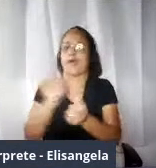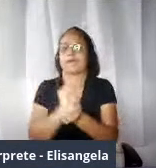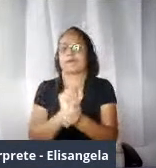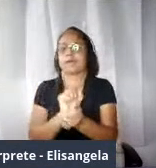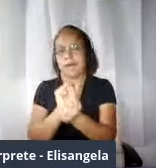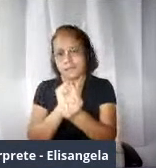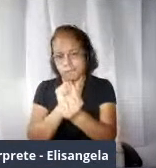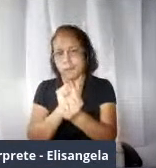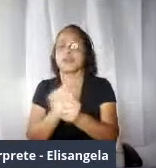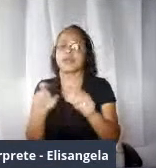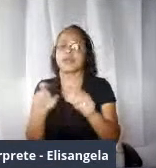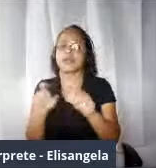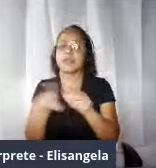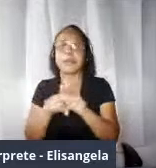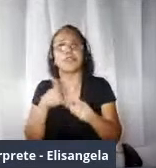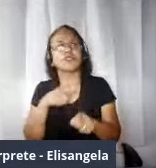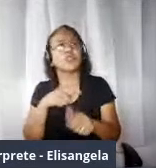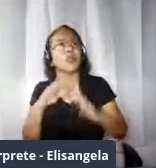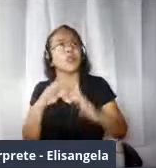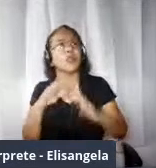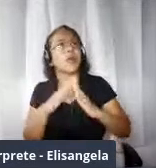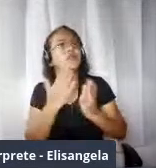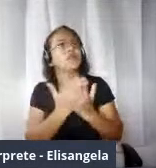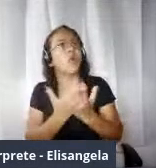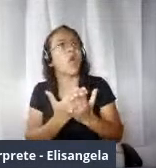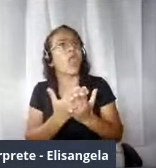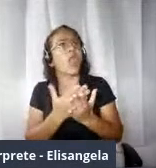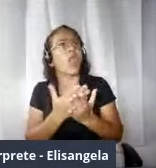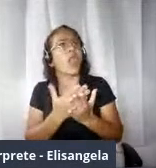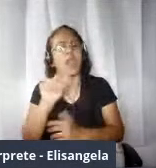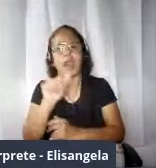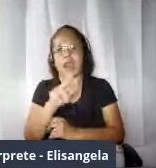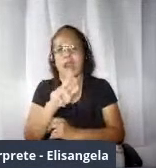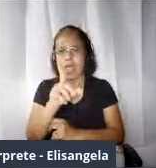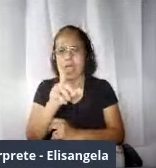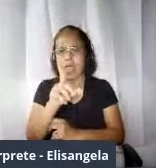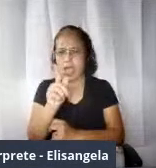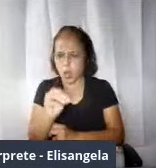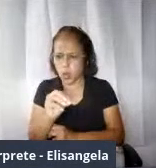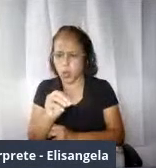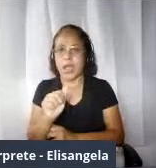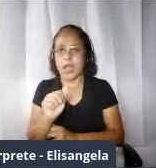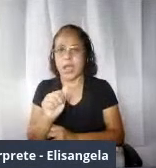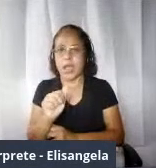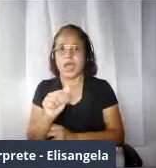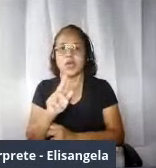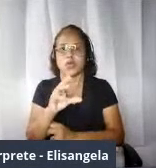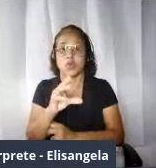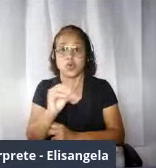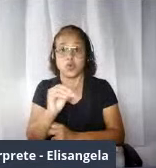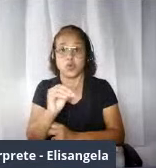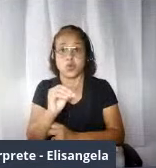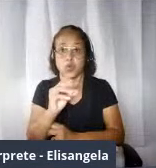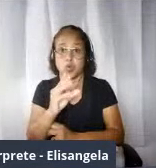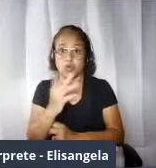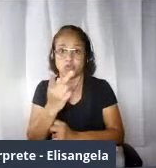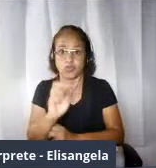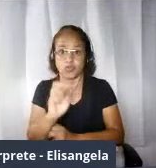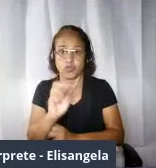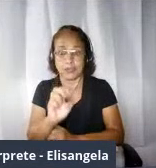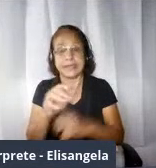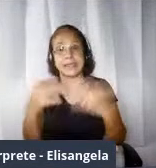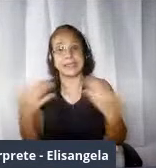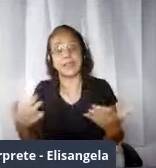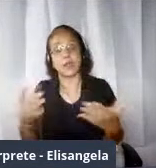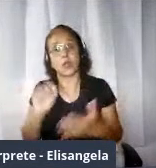do Arouche, que era uma região, ainda, né, uma região central da cidade de São Paulo. Eu discuto a importância, né, ressalto a importância do uso